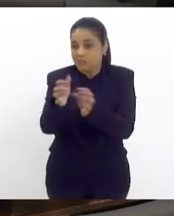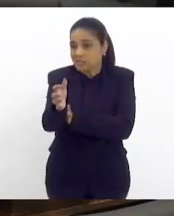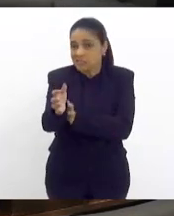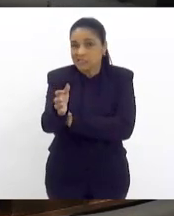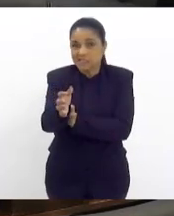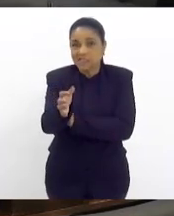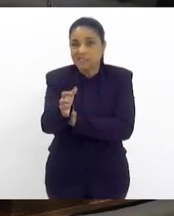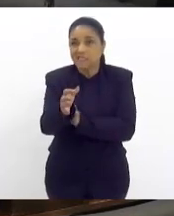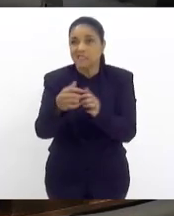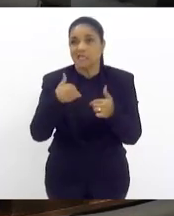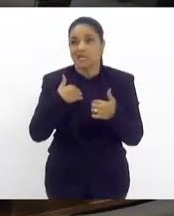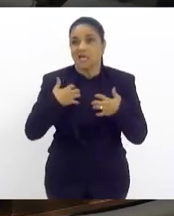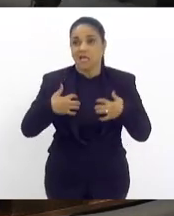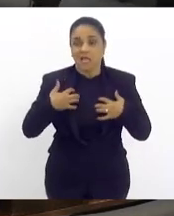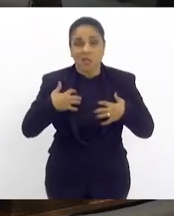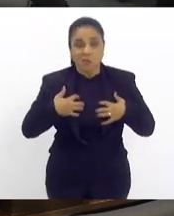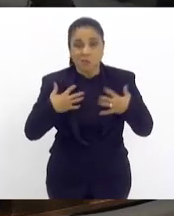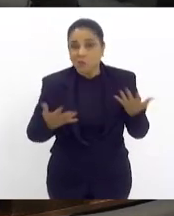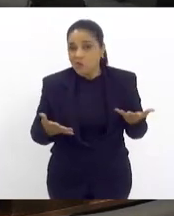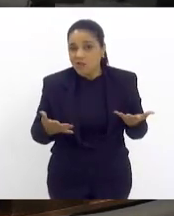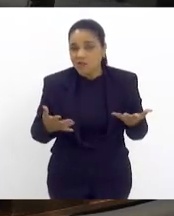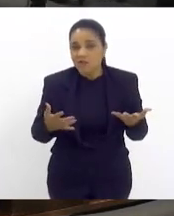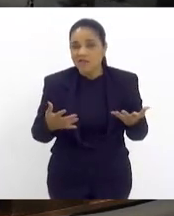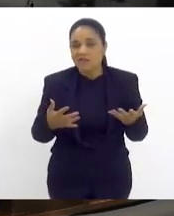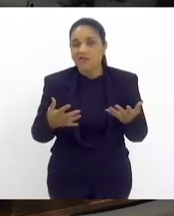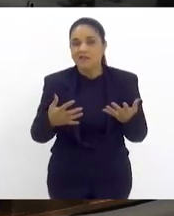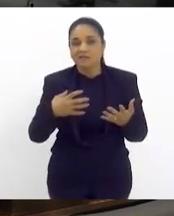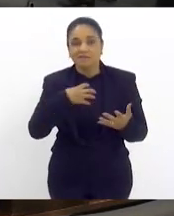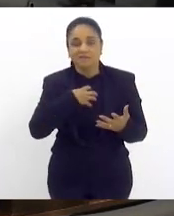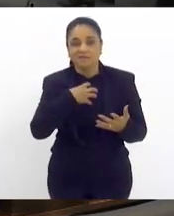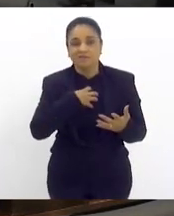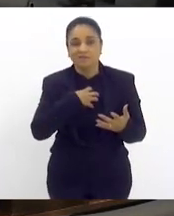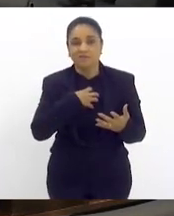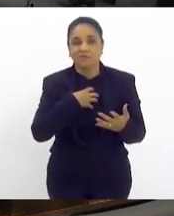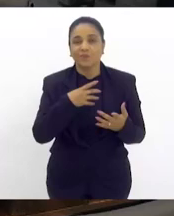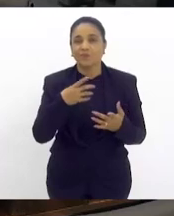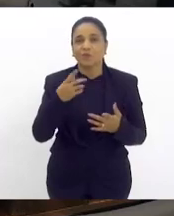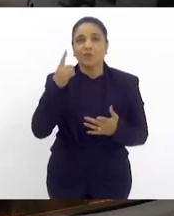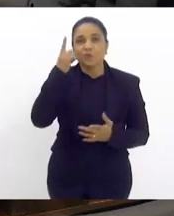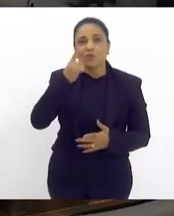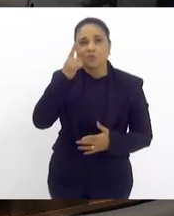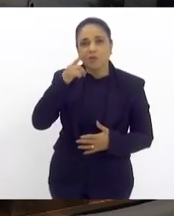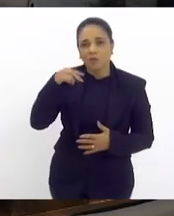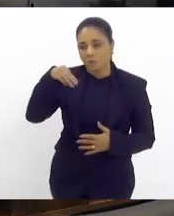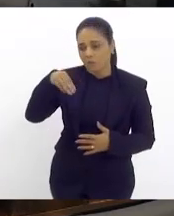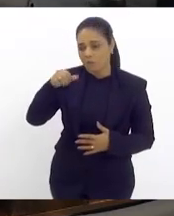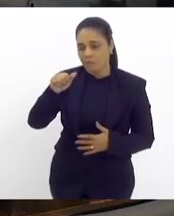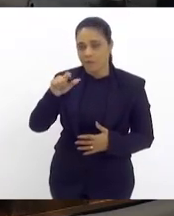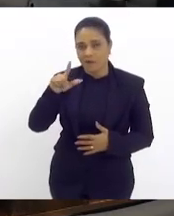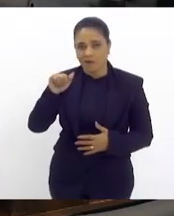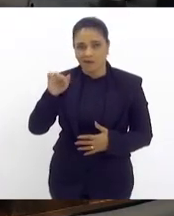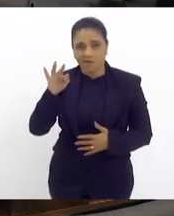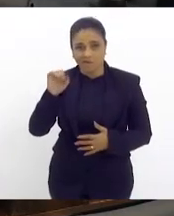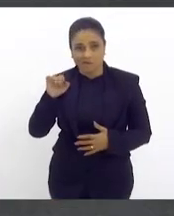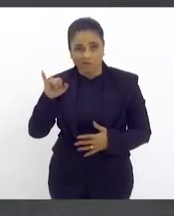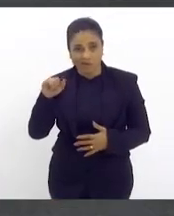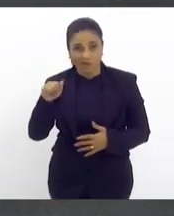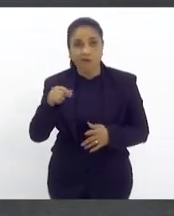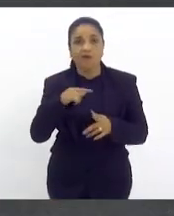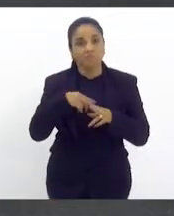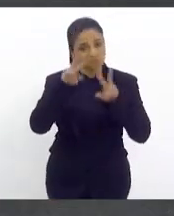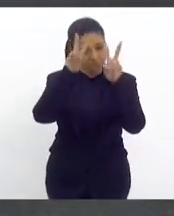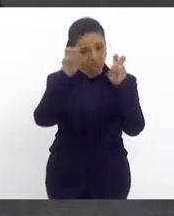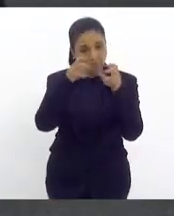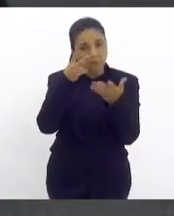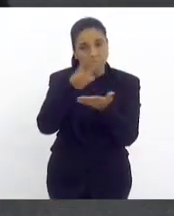confesso coceira com a síndrome outro dia o deputado Malafaia falou tava online aqui falou sobre esse